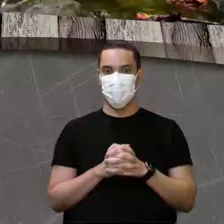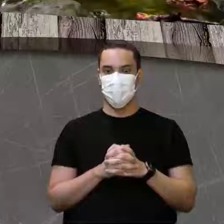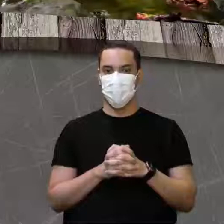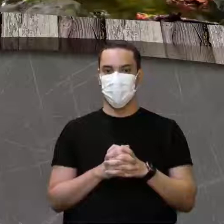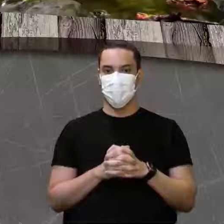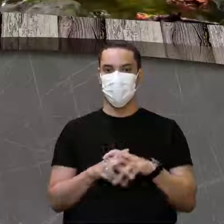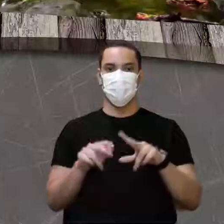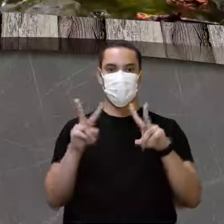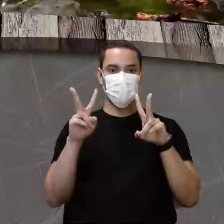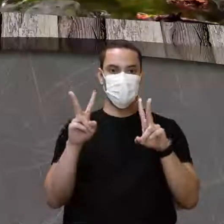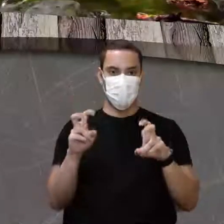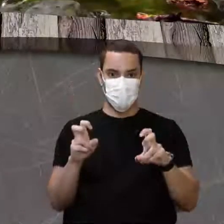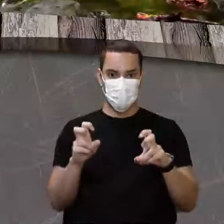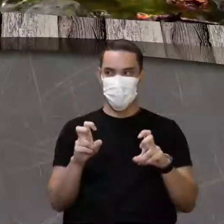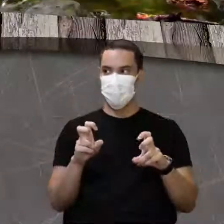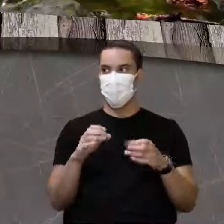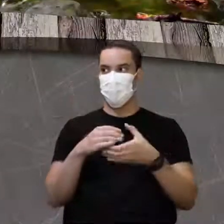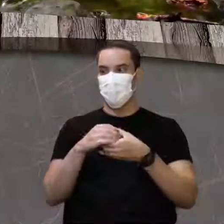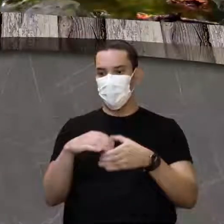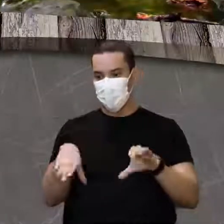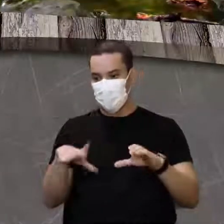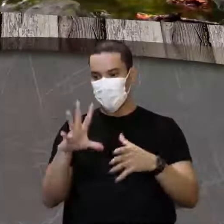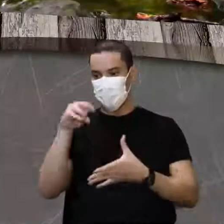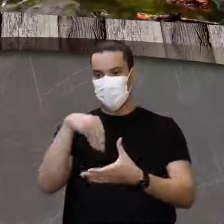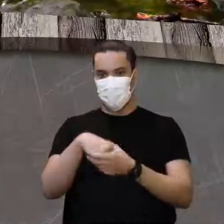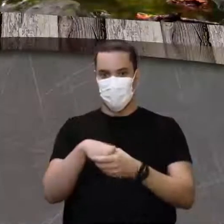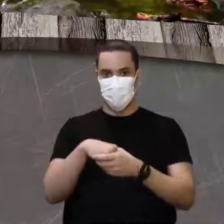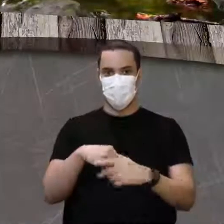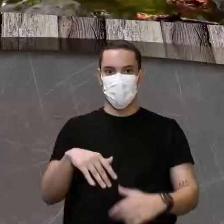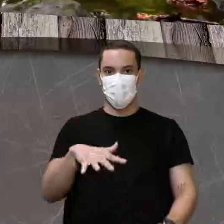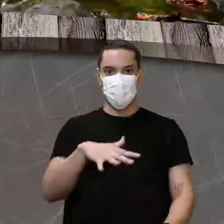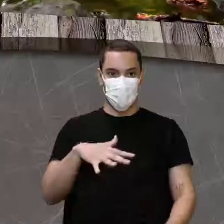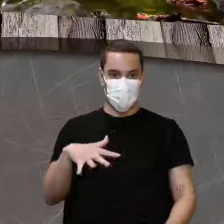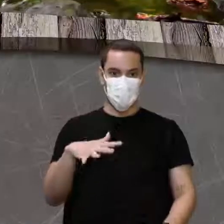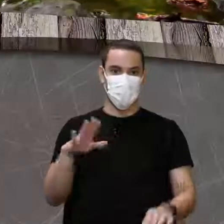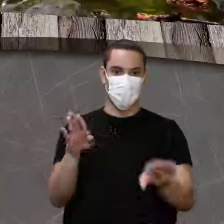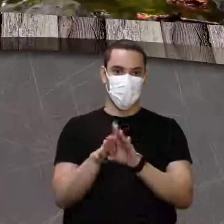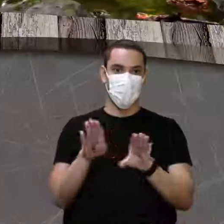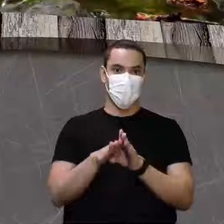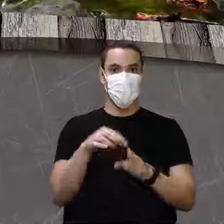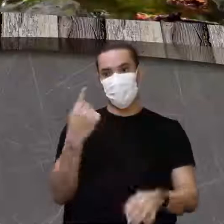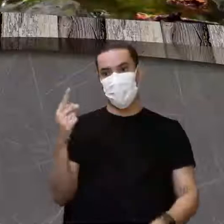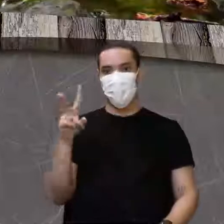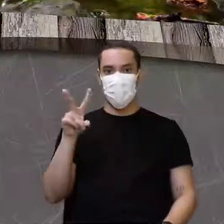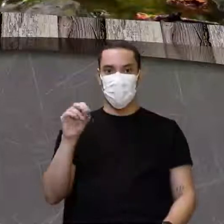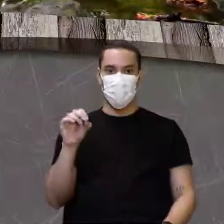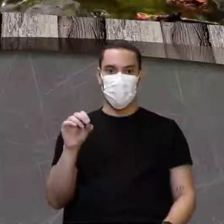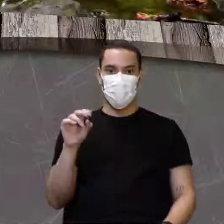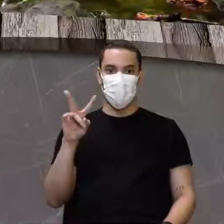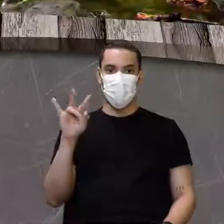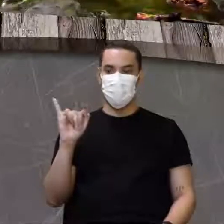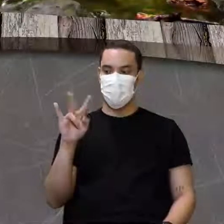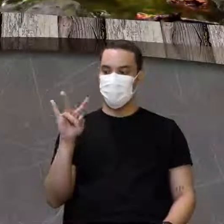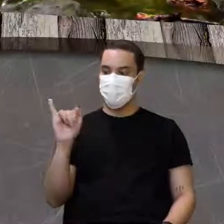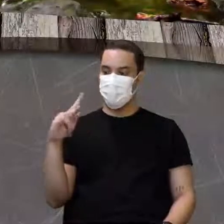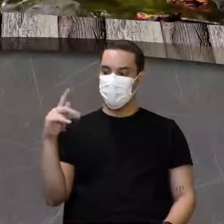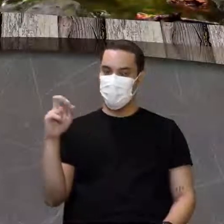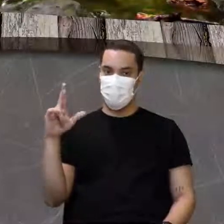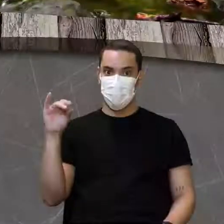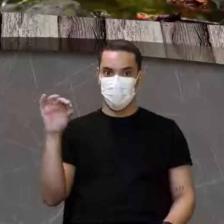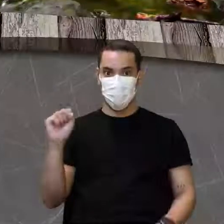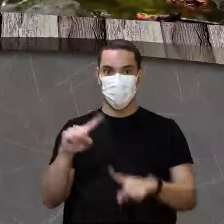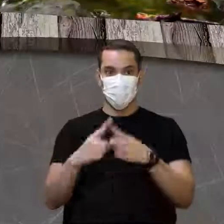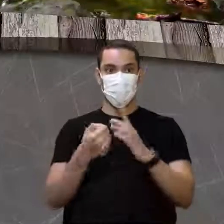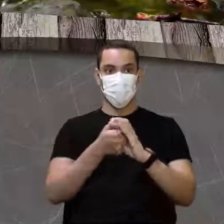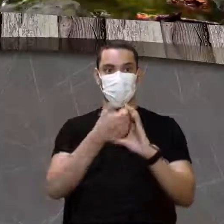Em relação aos que põem ovos no ambiente terrestre e aos ovovivíparos, eles têm os ovos, mas os ovos têm